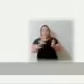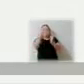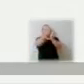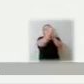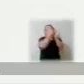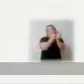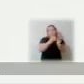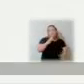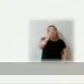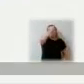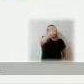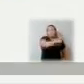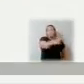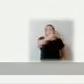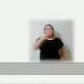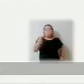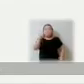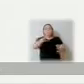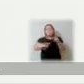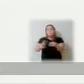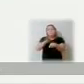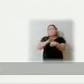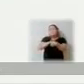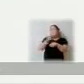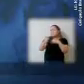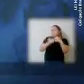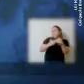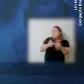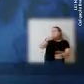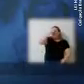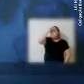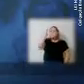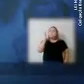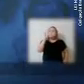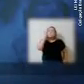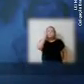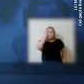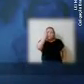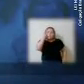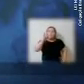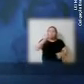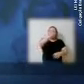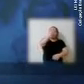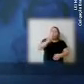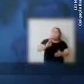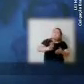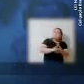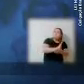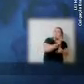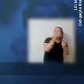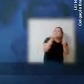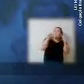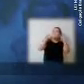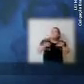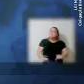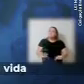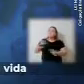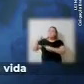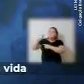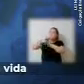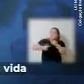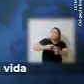Começa agora o programa Bolsonaro 17 Você, mais do que ninguém, sabe que o Brasil está